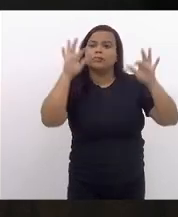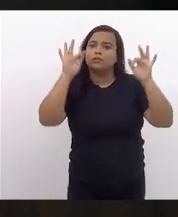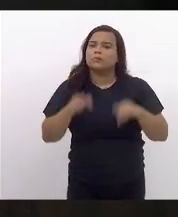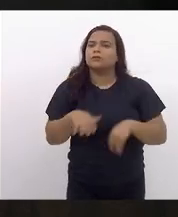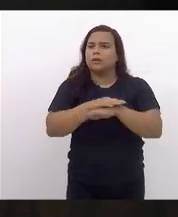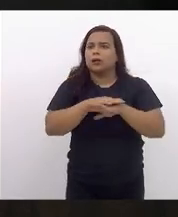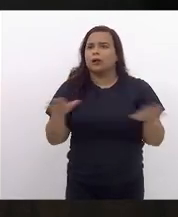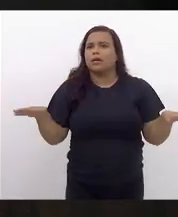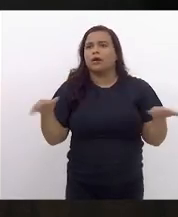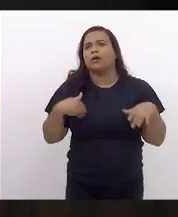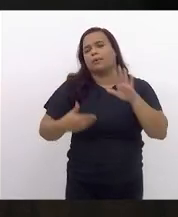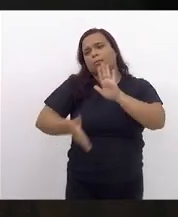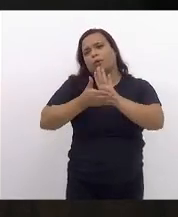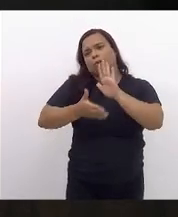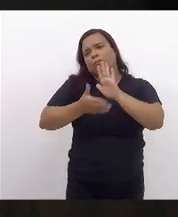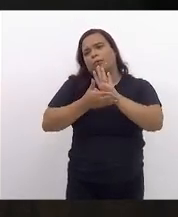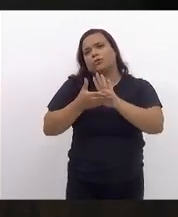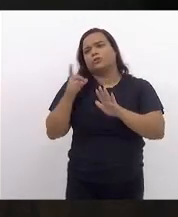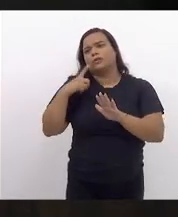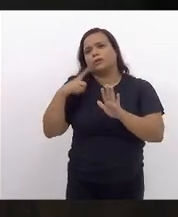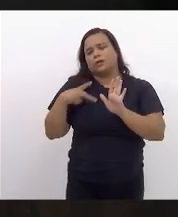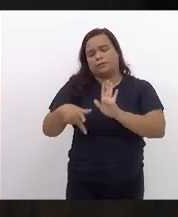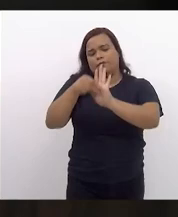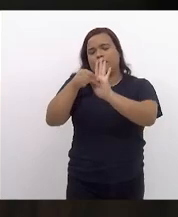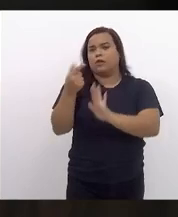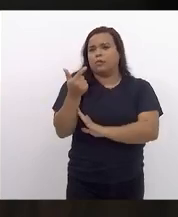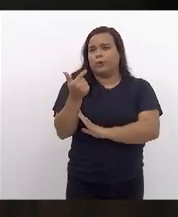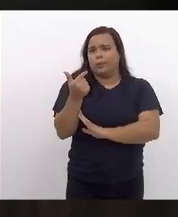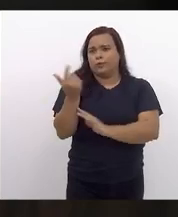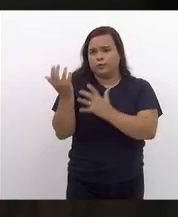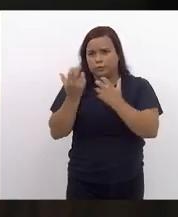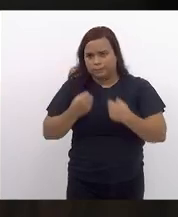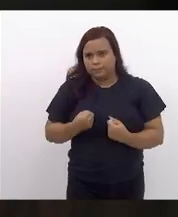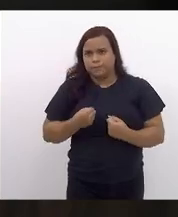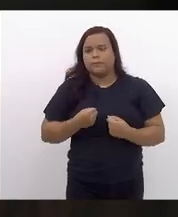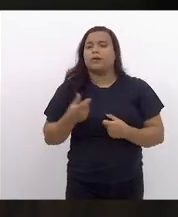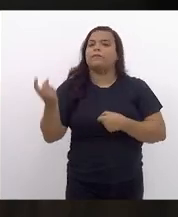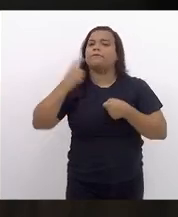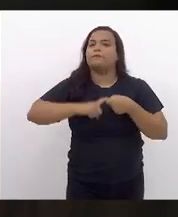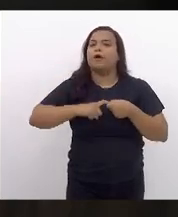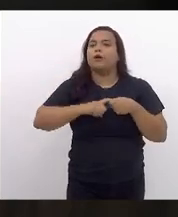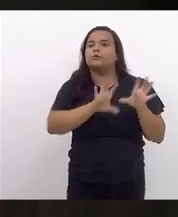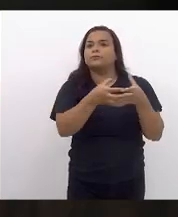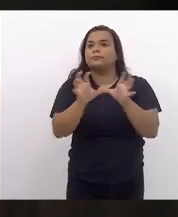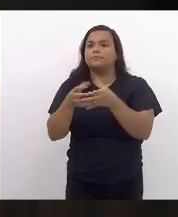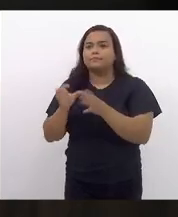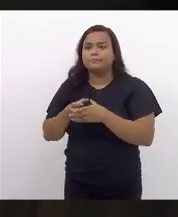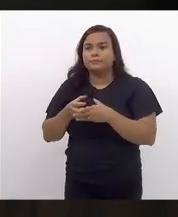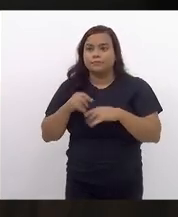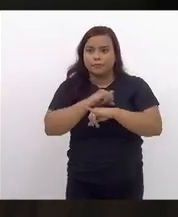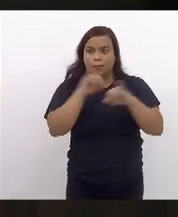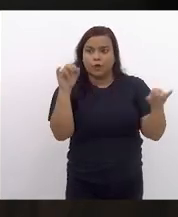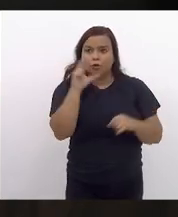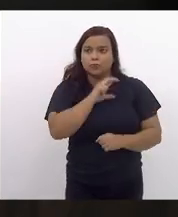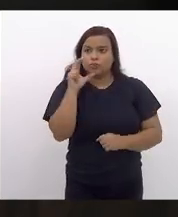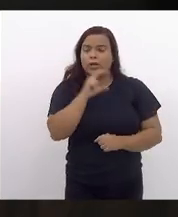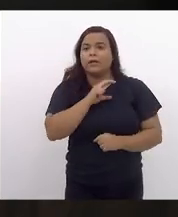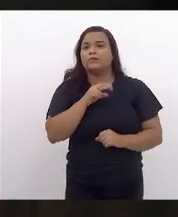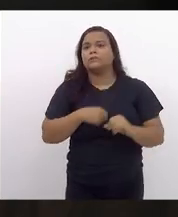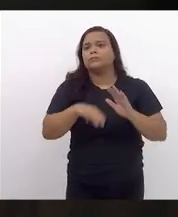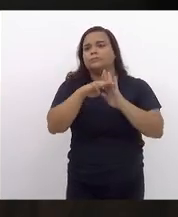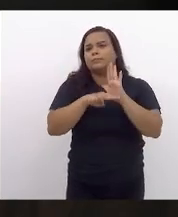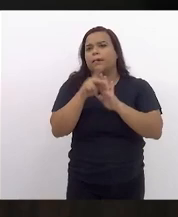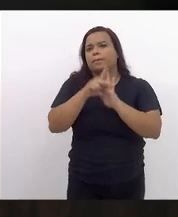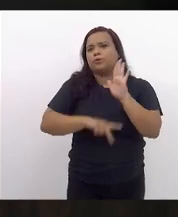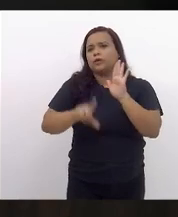a presente proposta recebeu 12 emendas e retorna às comissões. Anuncio, em regime de urgência e discussão única,